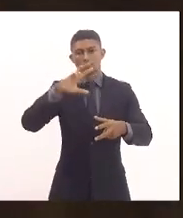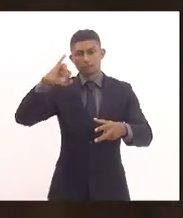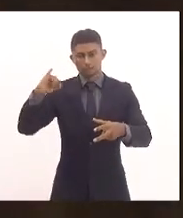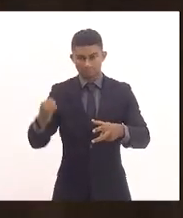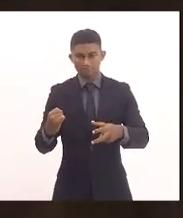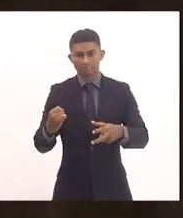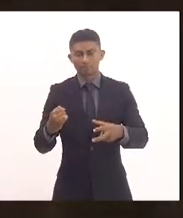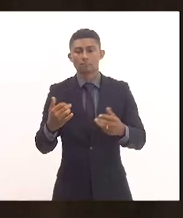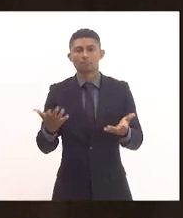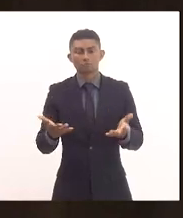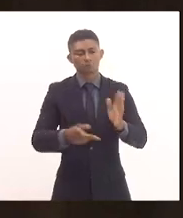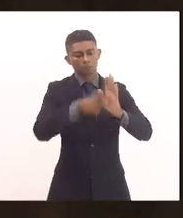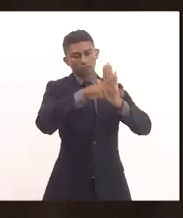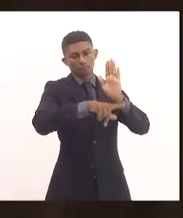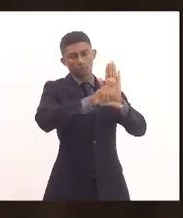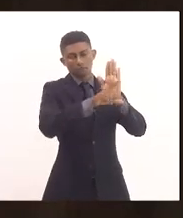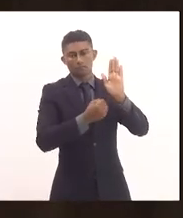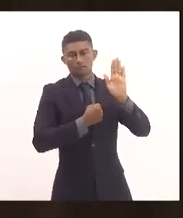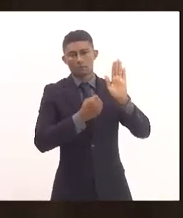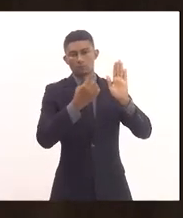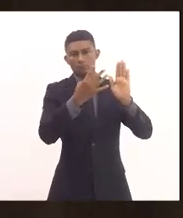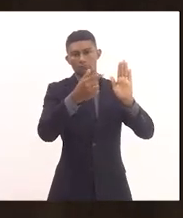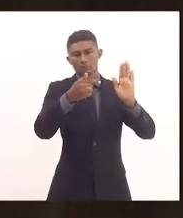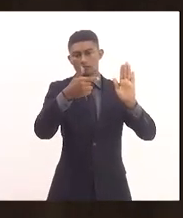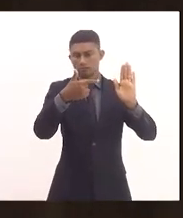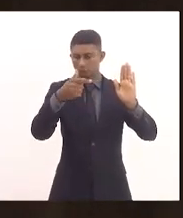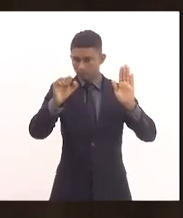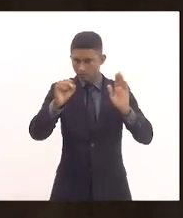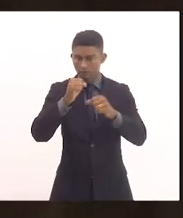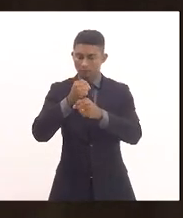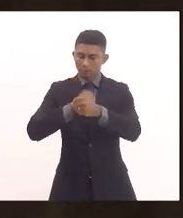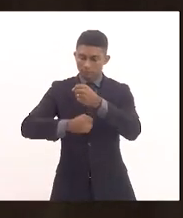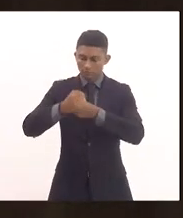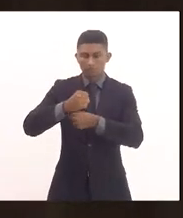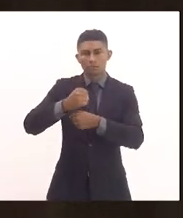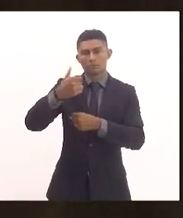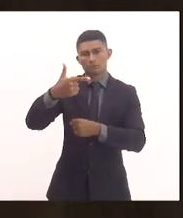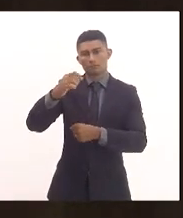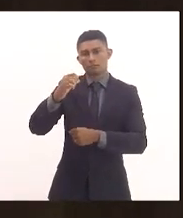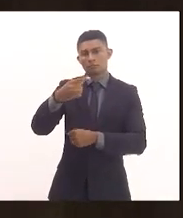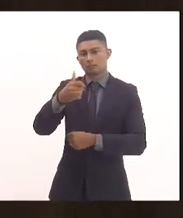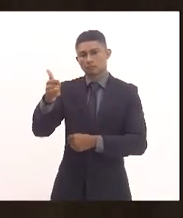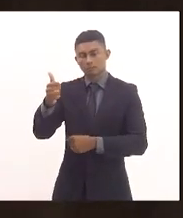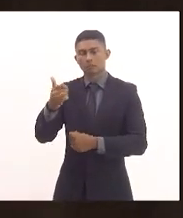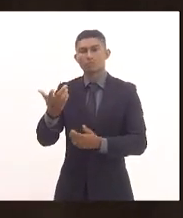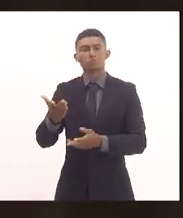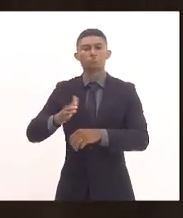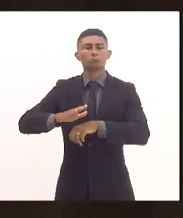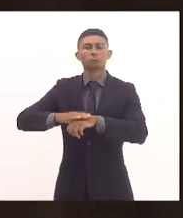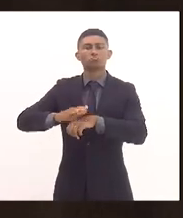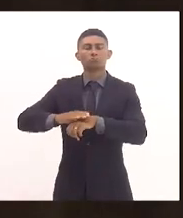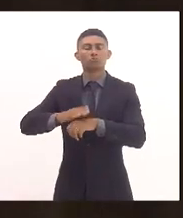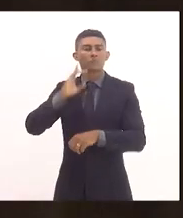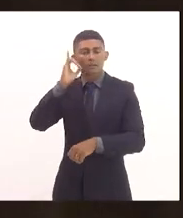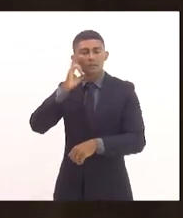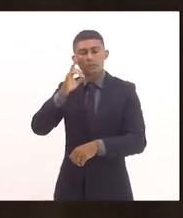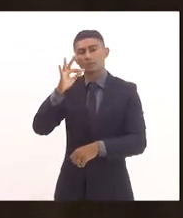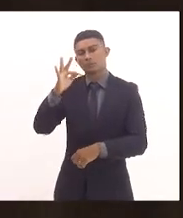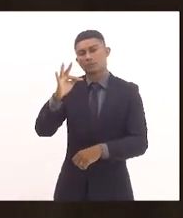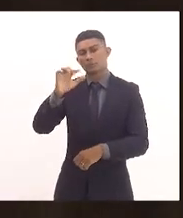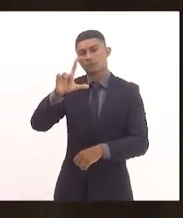Justiça, projeto de lei 4728 de 21. De autoria do deputado